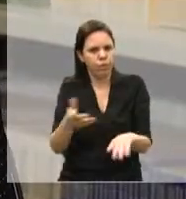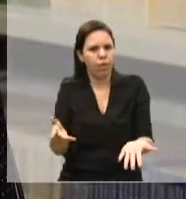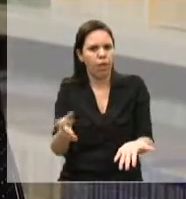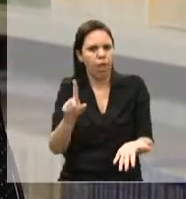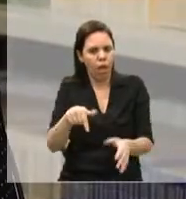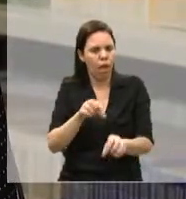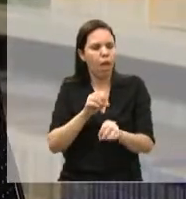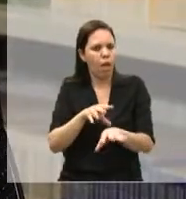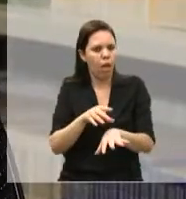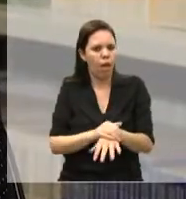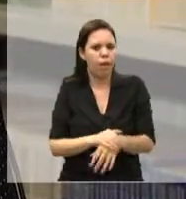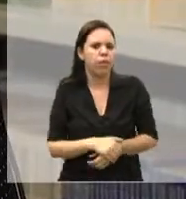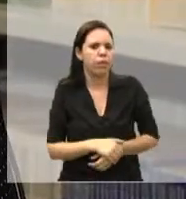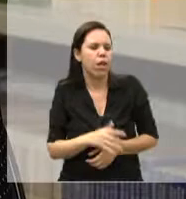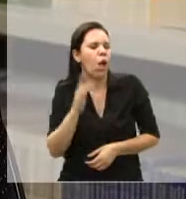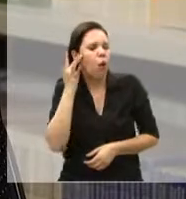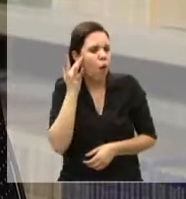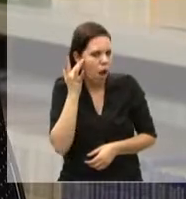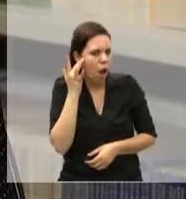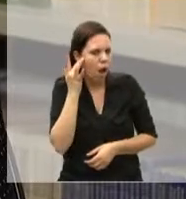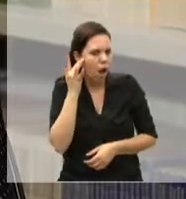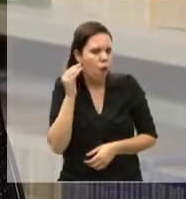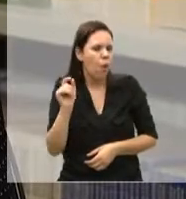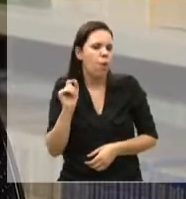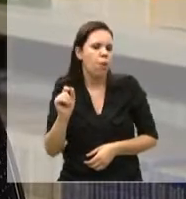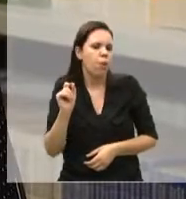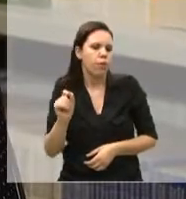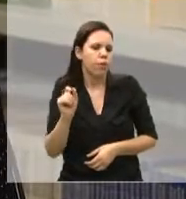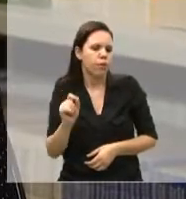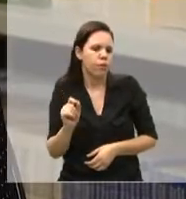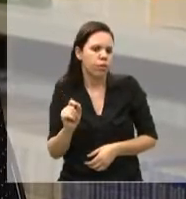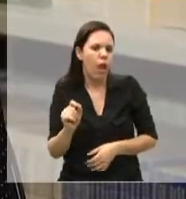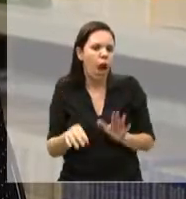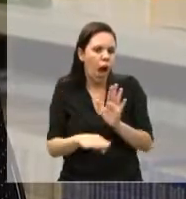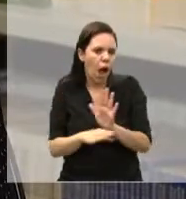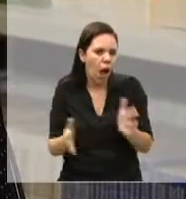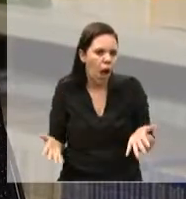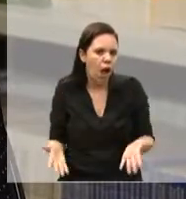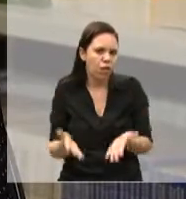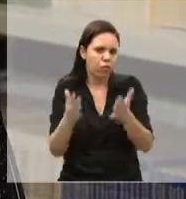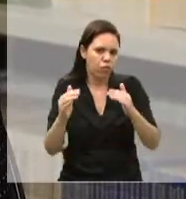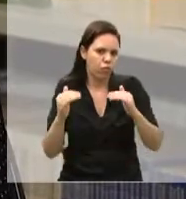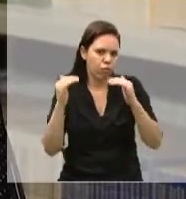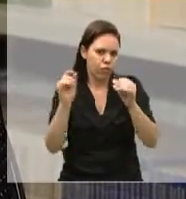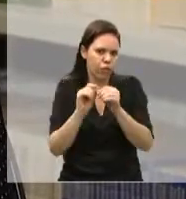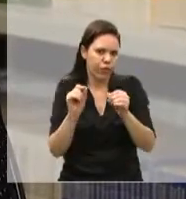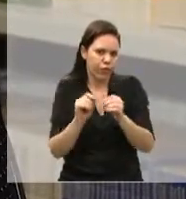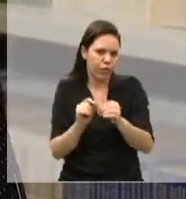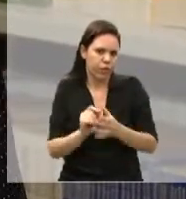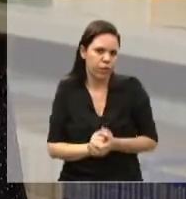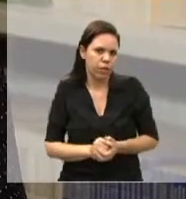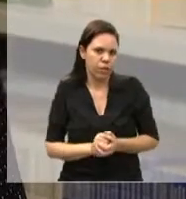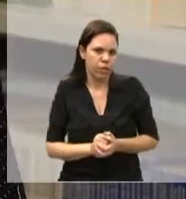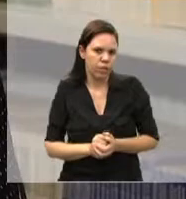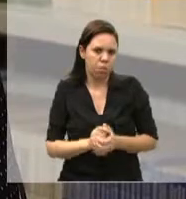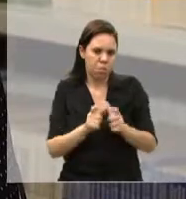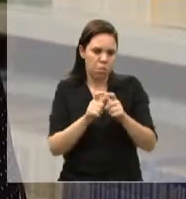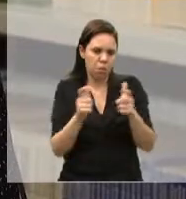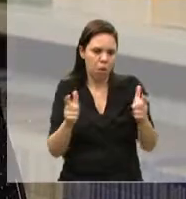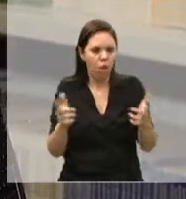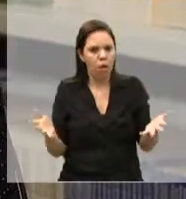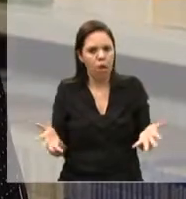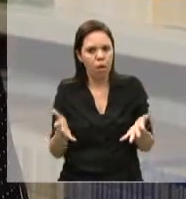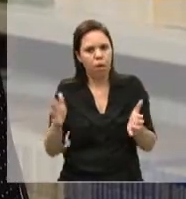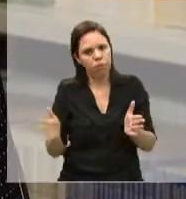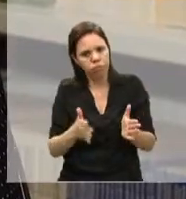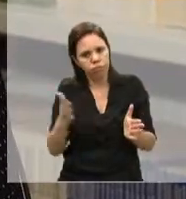é, seria, eu acho que é o que dirige, né? O que vai fazer com que aumente a